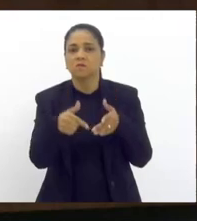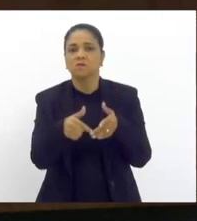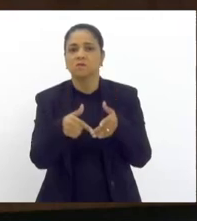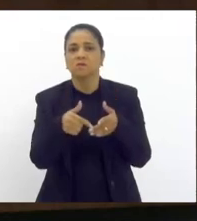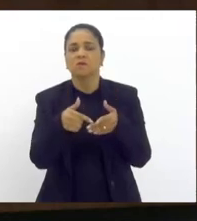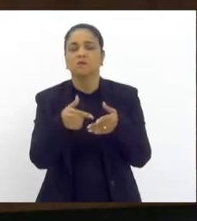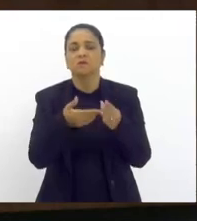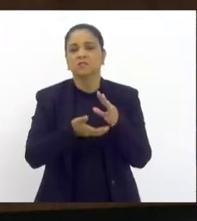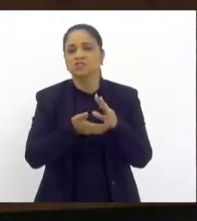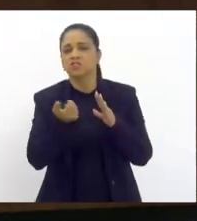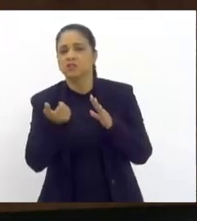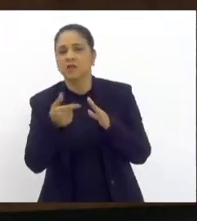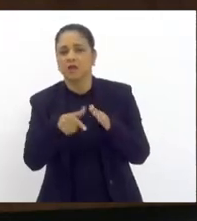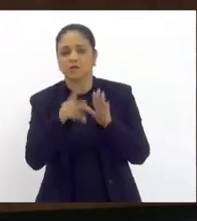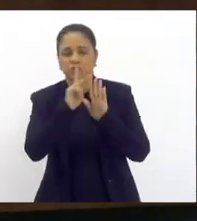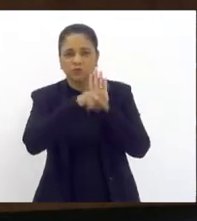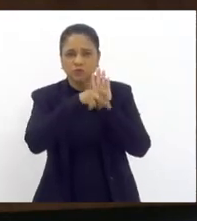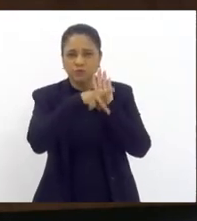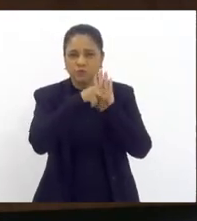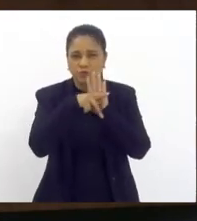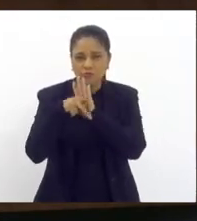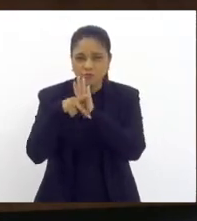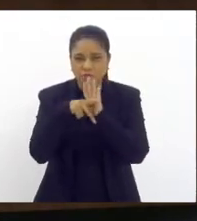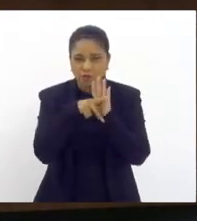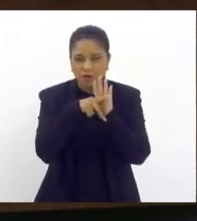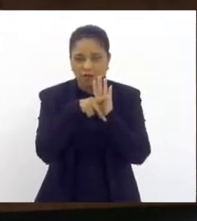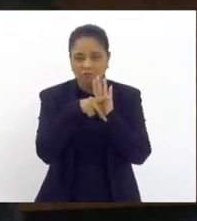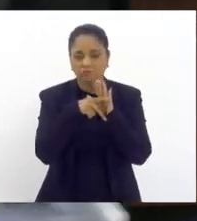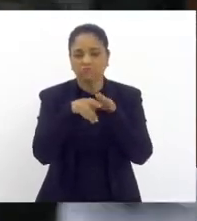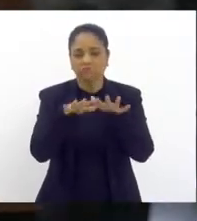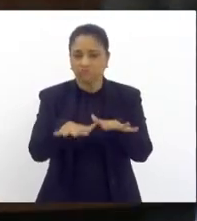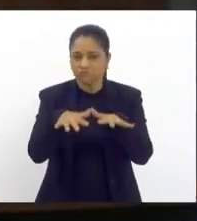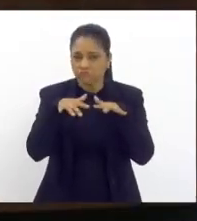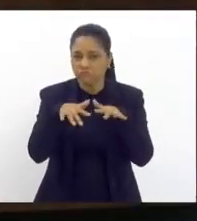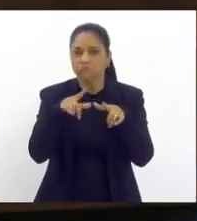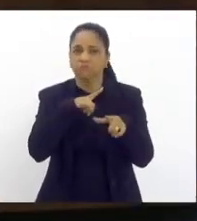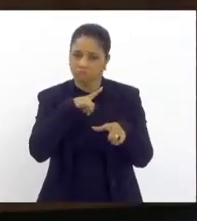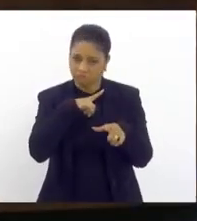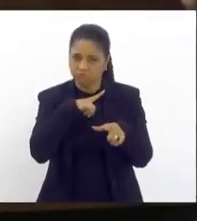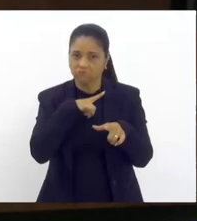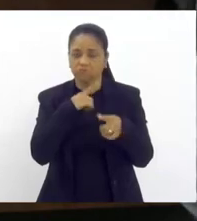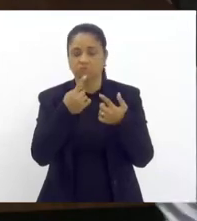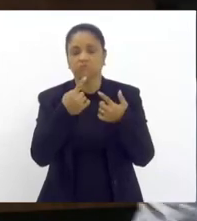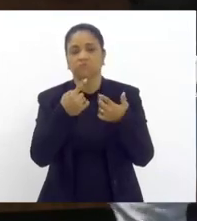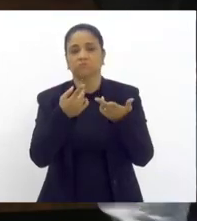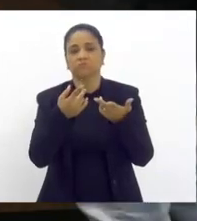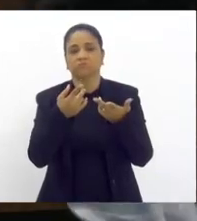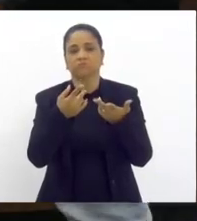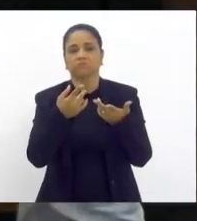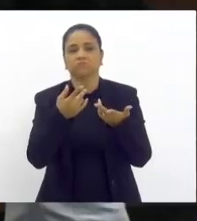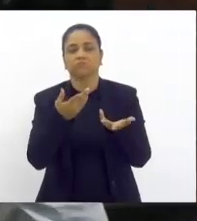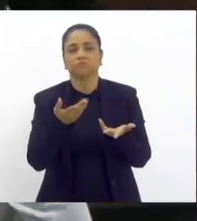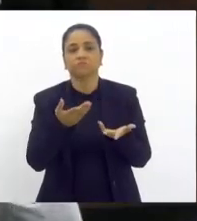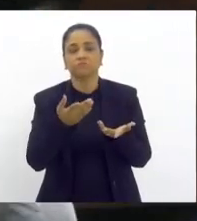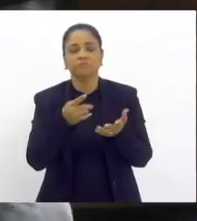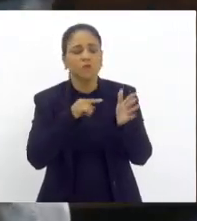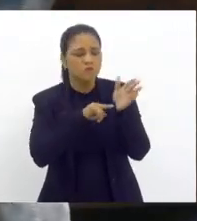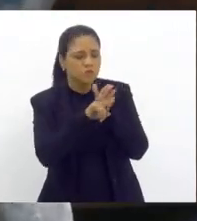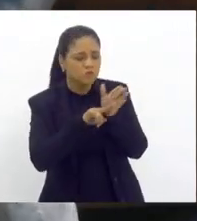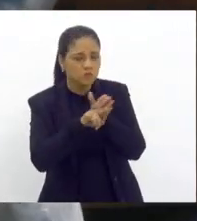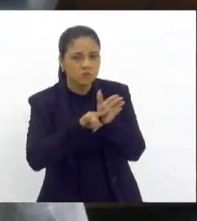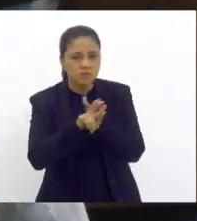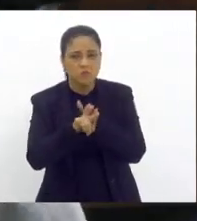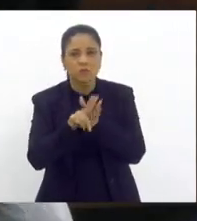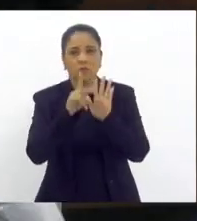todos os projetos que eu tenho na casa em tramitação. Só que hoje, consultando um projeto, o projeto número